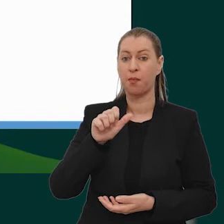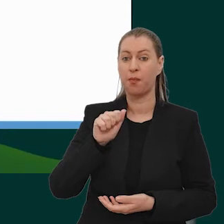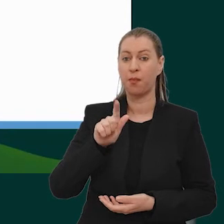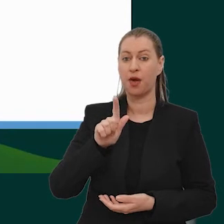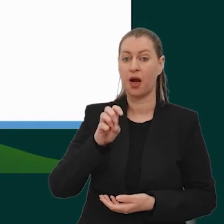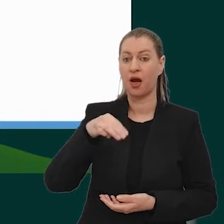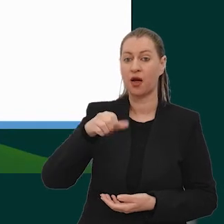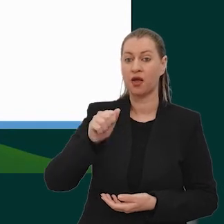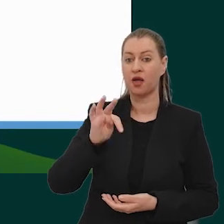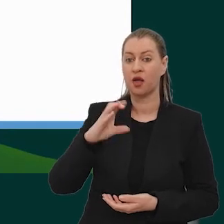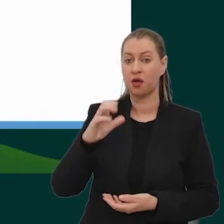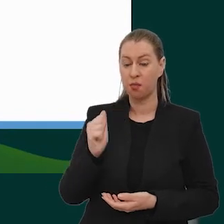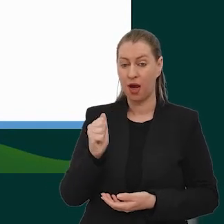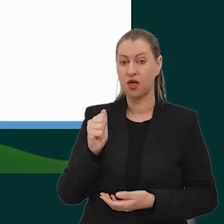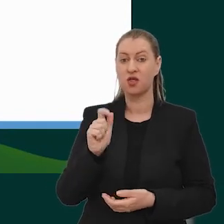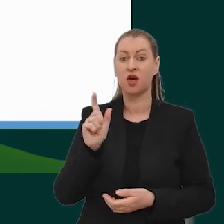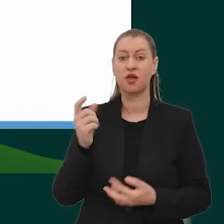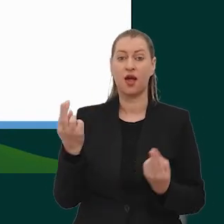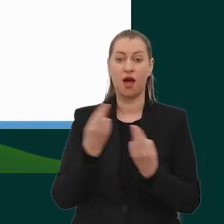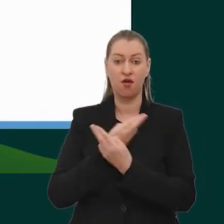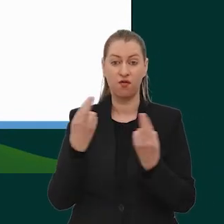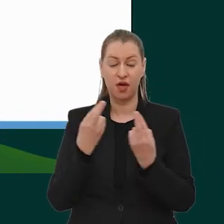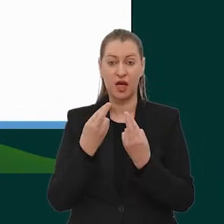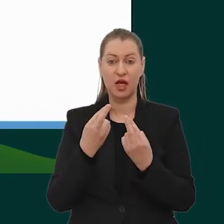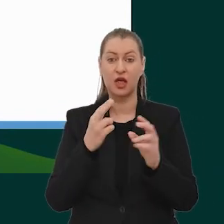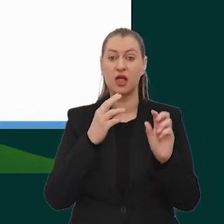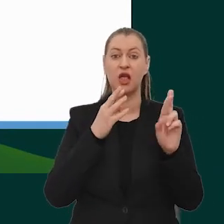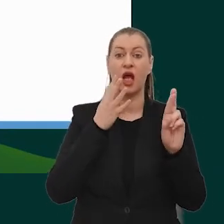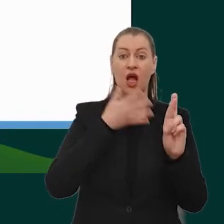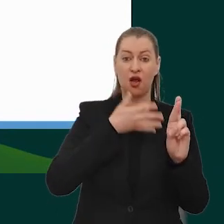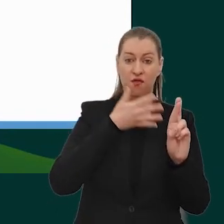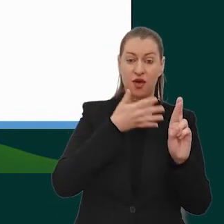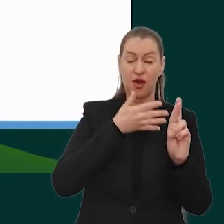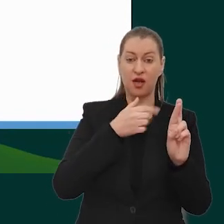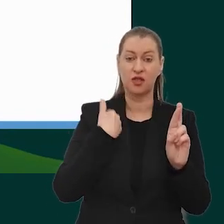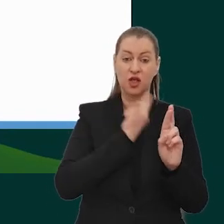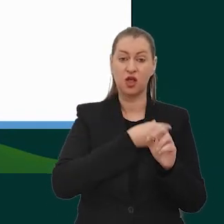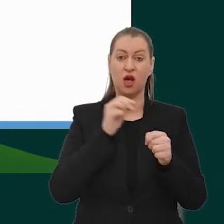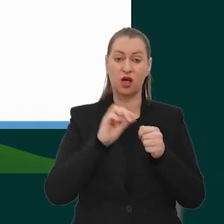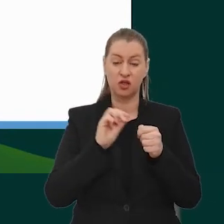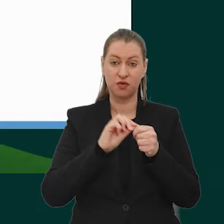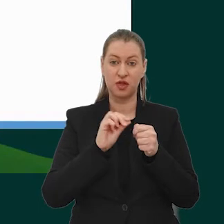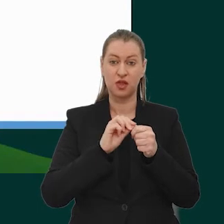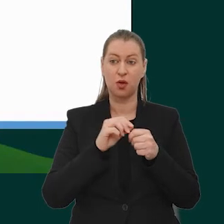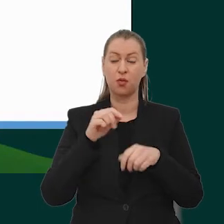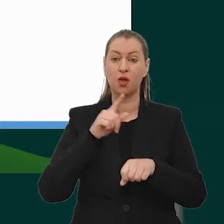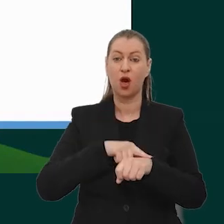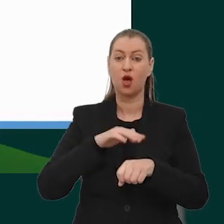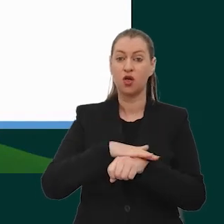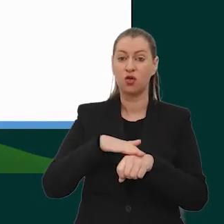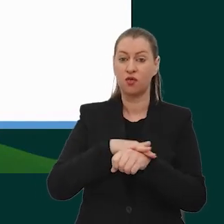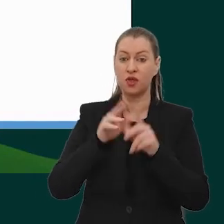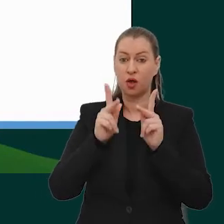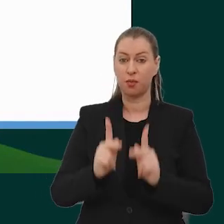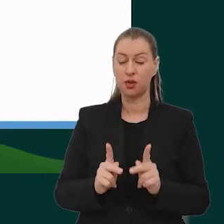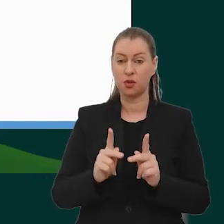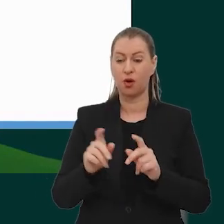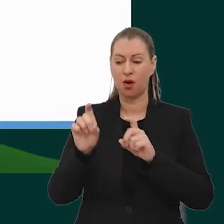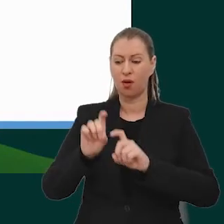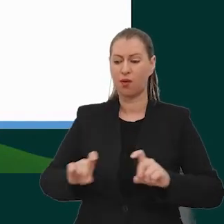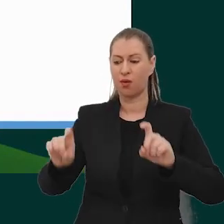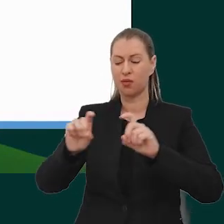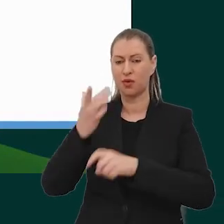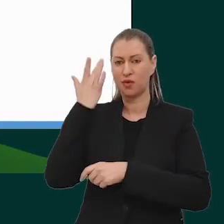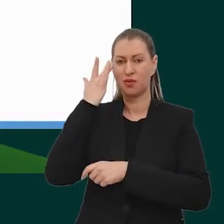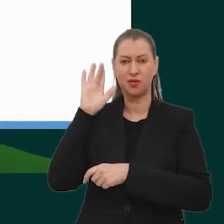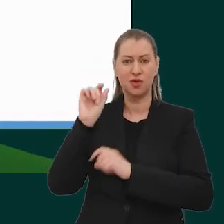a correferência que a gente faz instantaneamente quando está conversando com alguém. A gente, mas aquela pessoa, o computador não